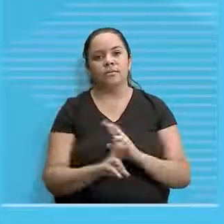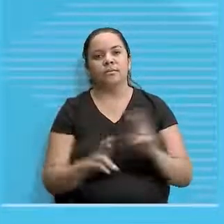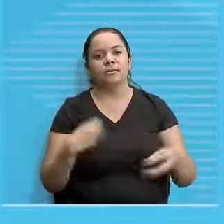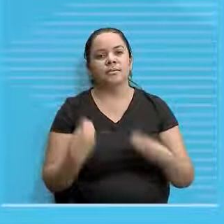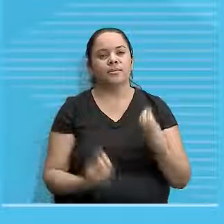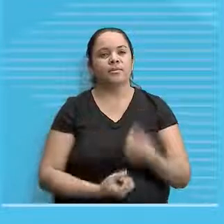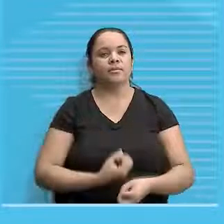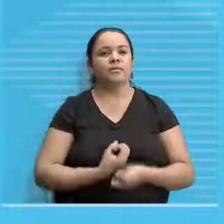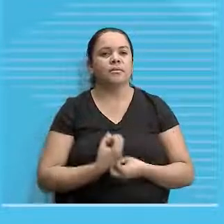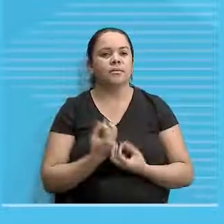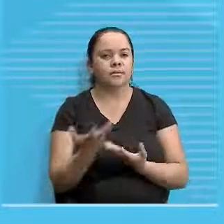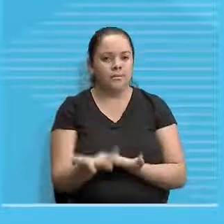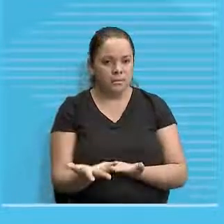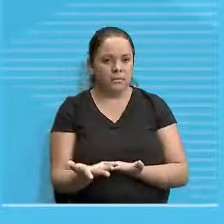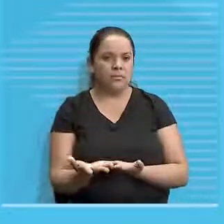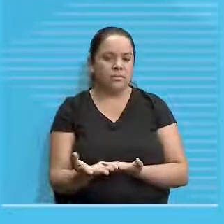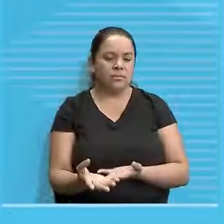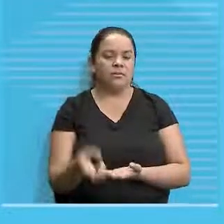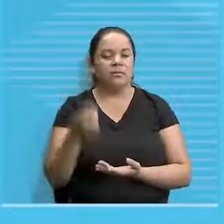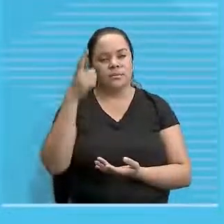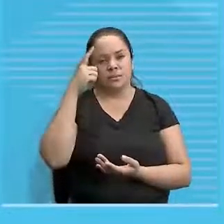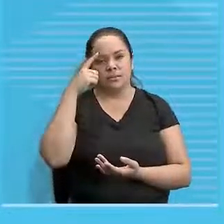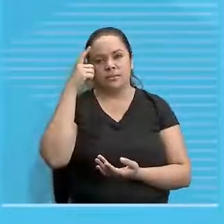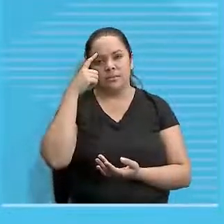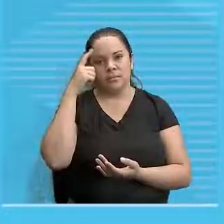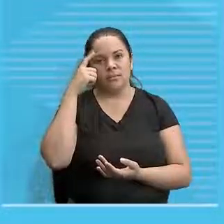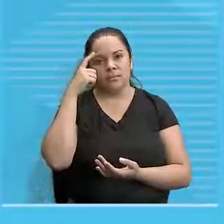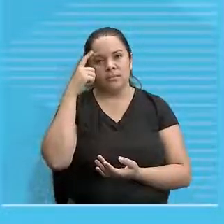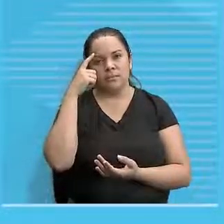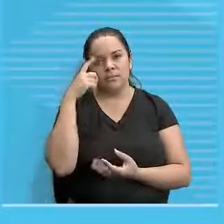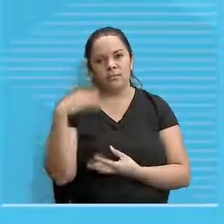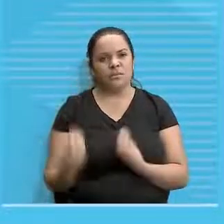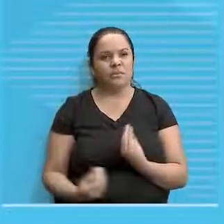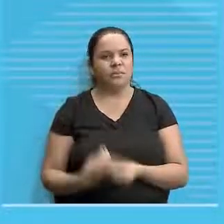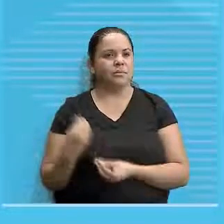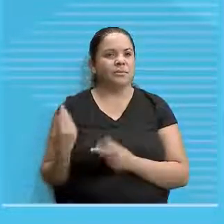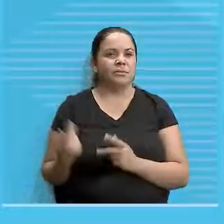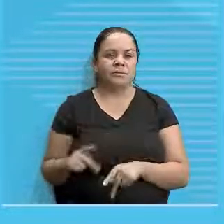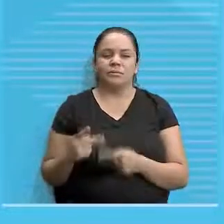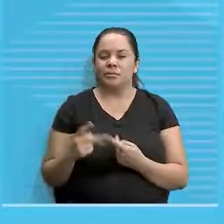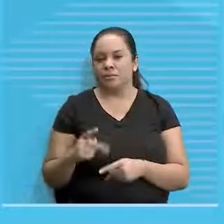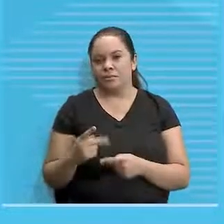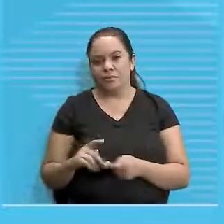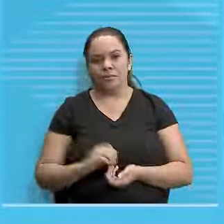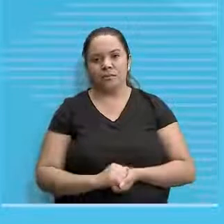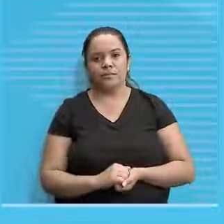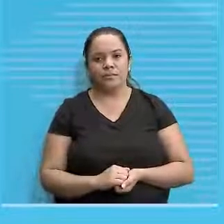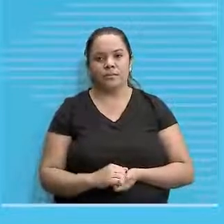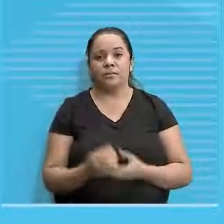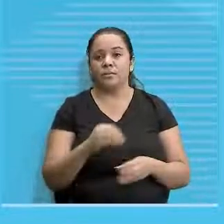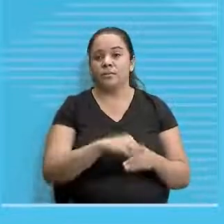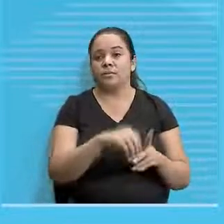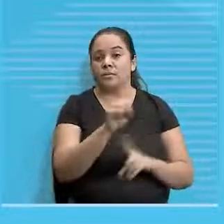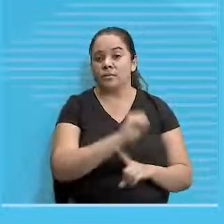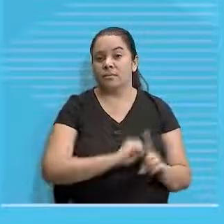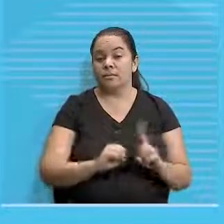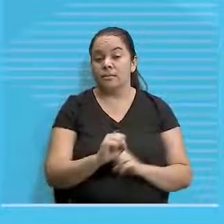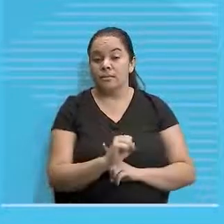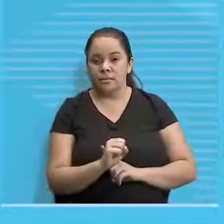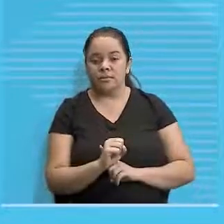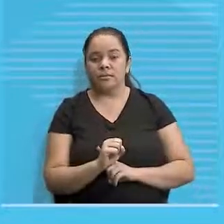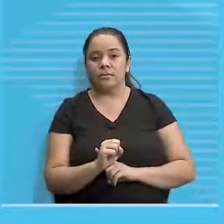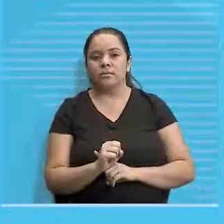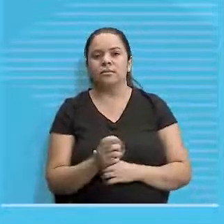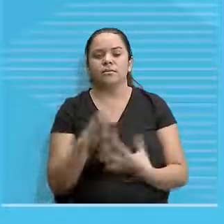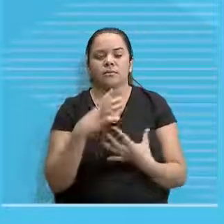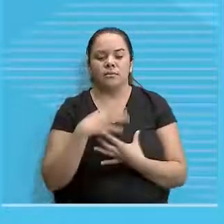expresso, a forma como eu penso, a forma como eu ajo dentro da sociedade, a forma, o que eu sinto